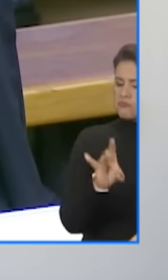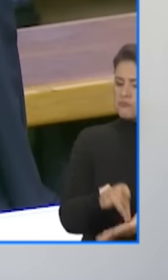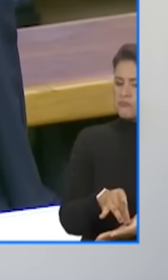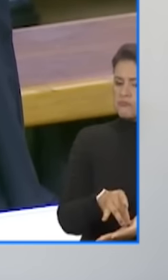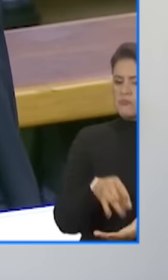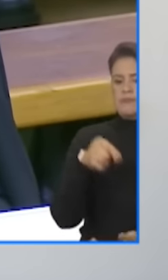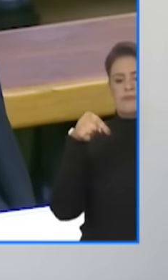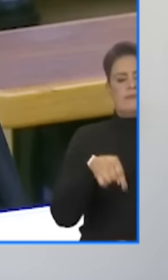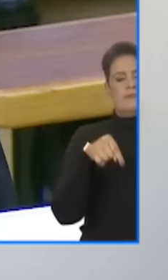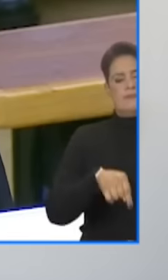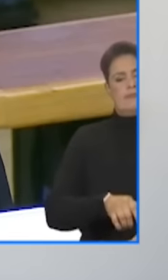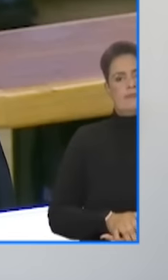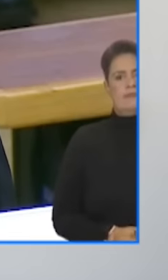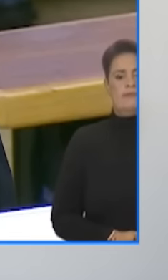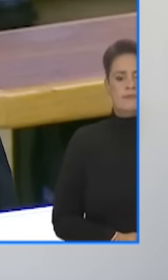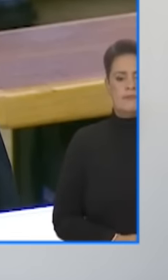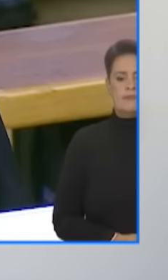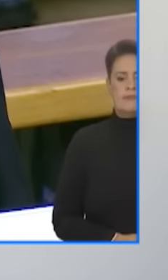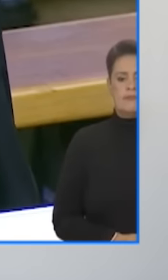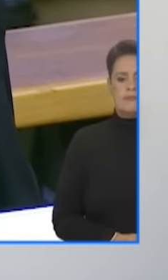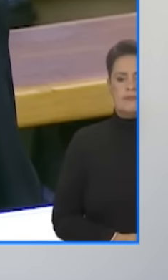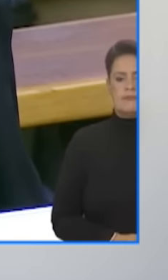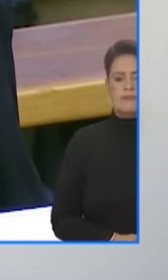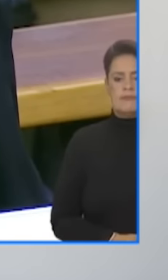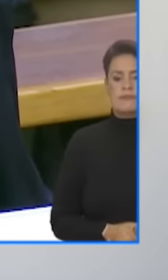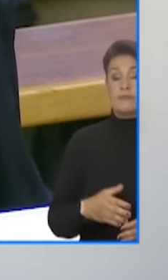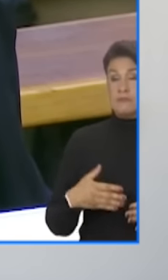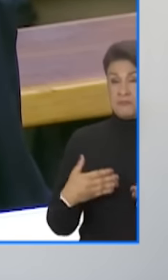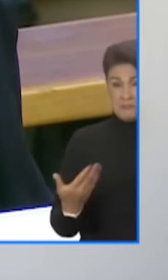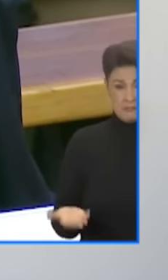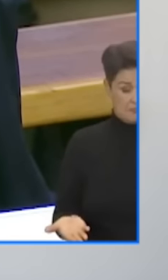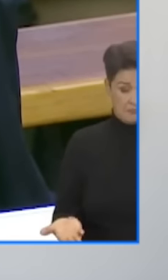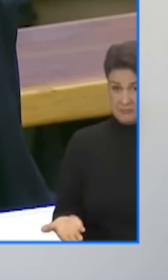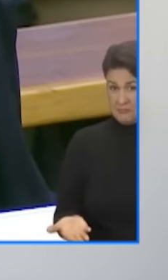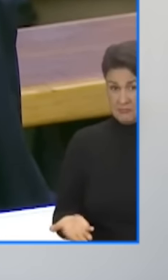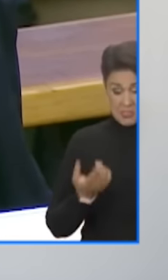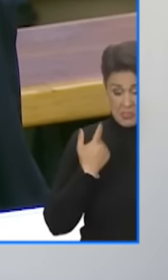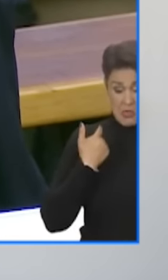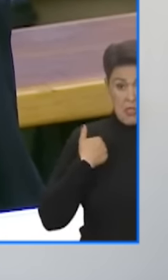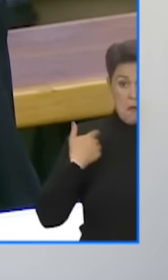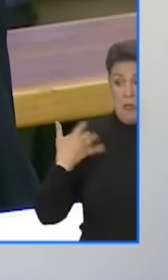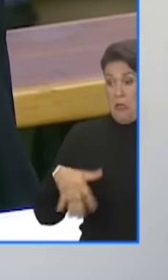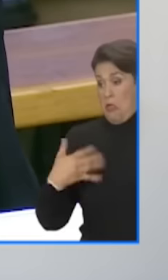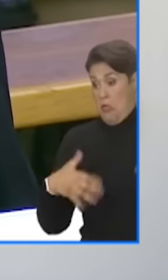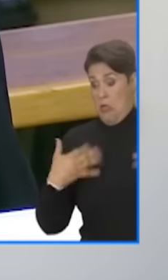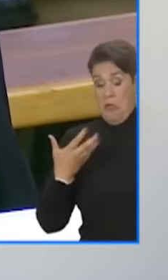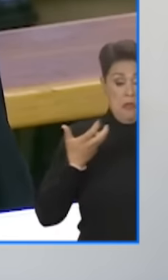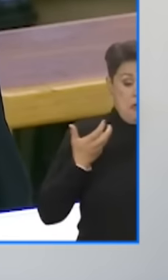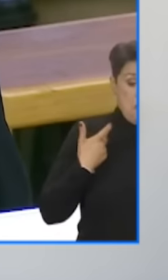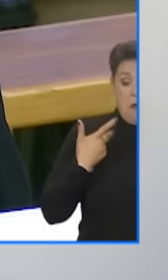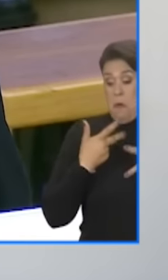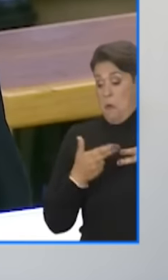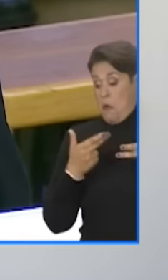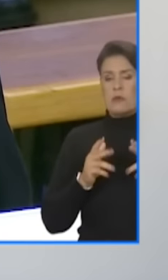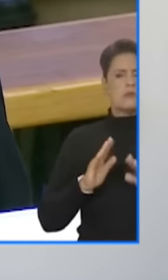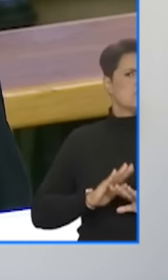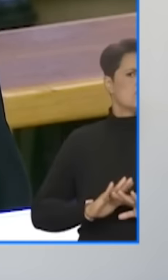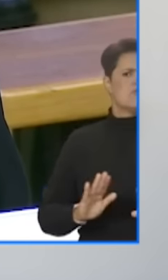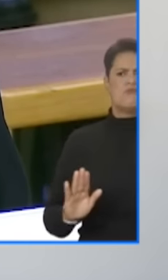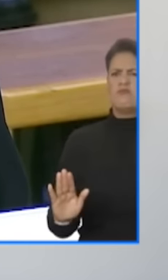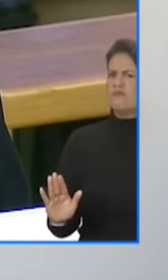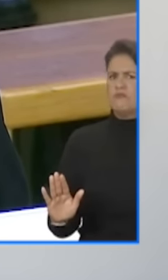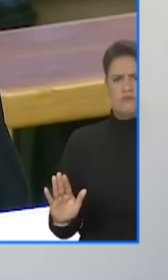Me parece que não. Me parece que houve somente essa confusão indevida, eu diria, dos gabinetes, dos expedientes, mas quanto